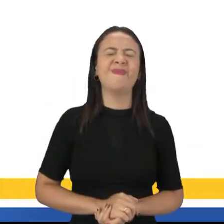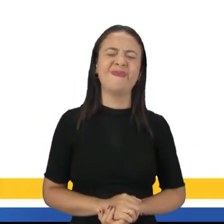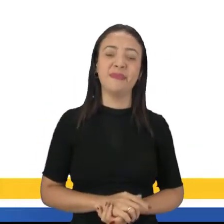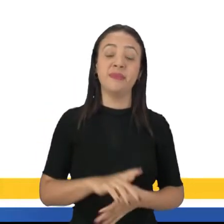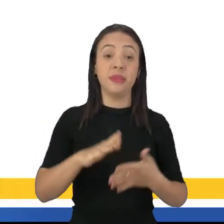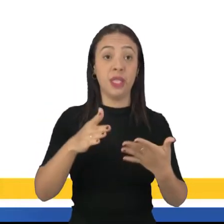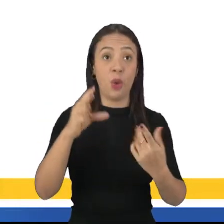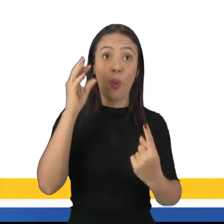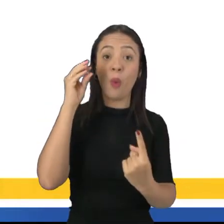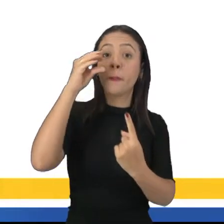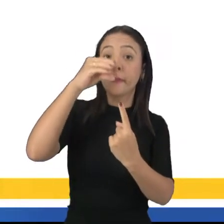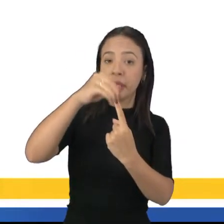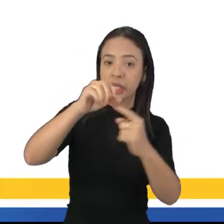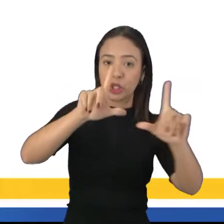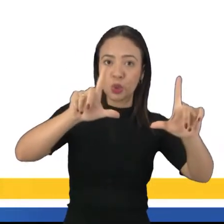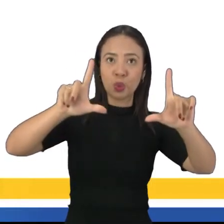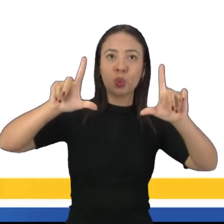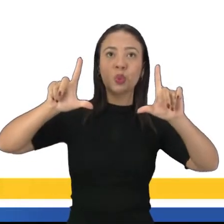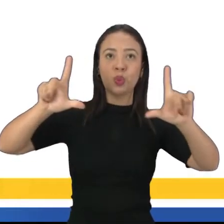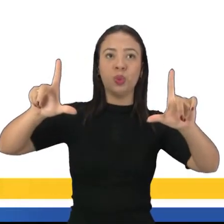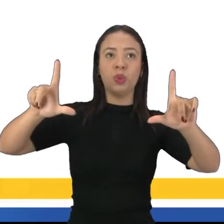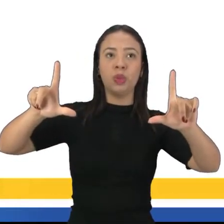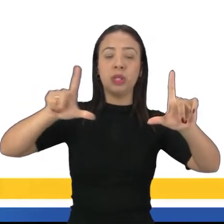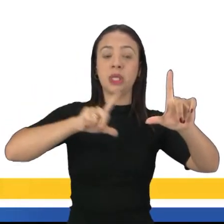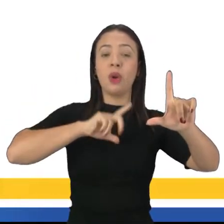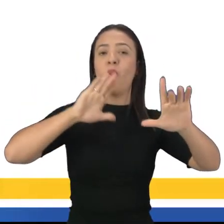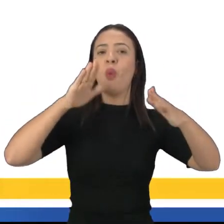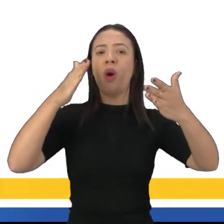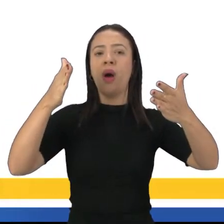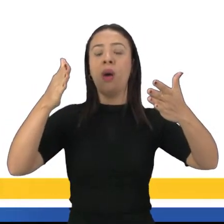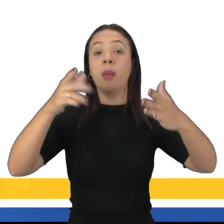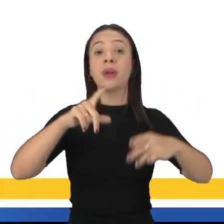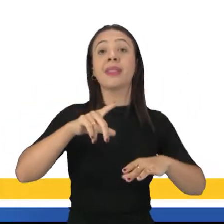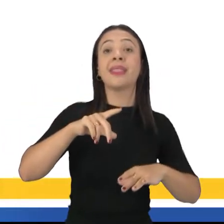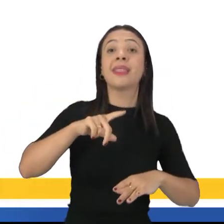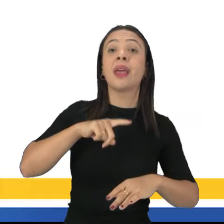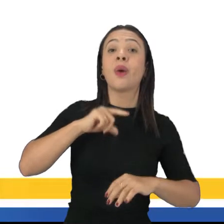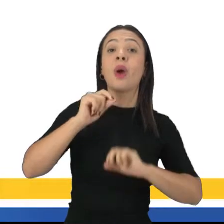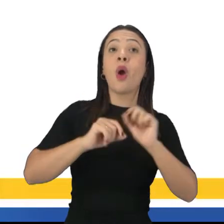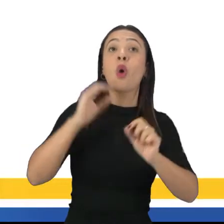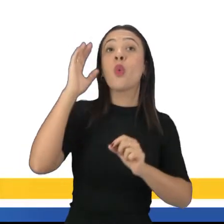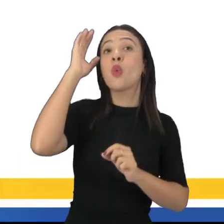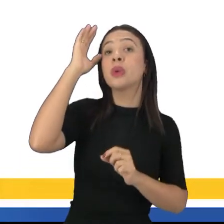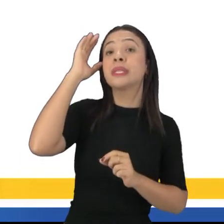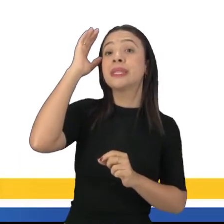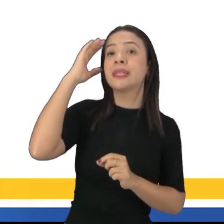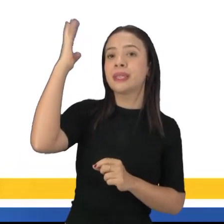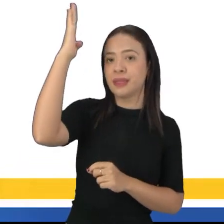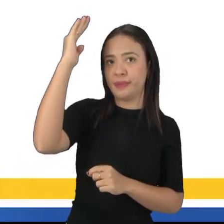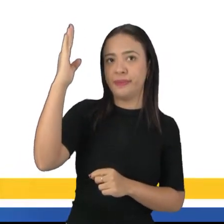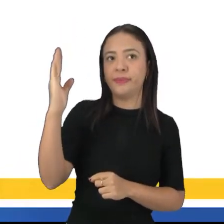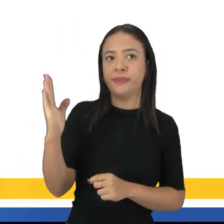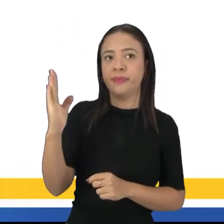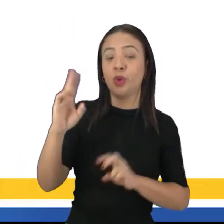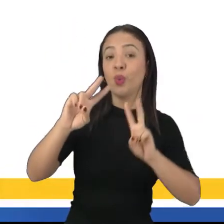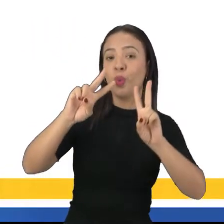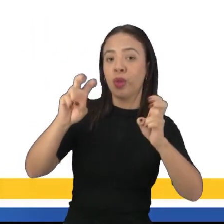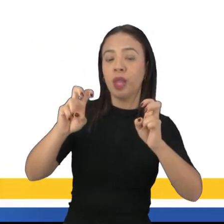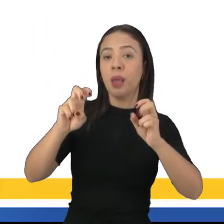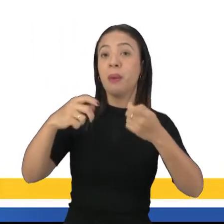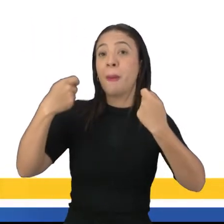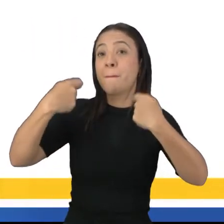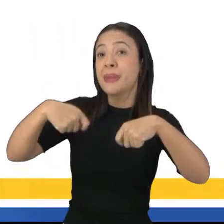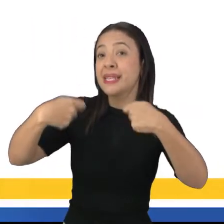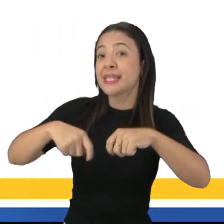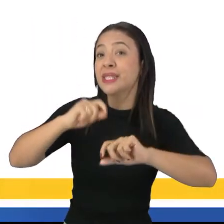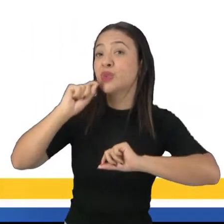Os objetivos desse cartaz estão voltados para a conscientização dos brasileiros sobre a